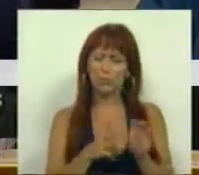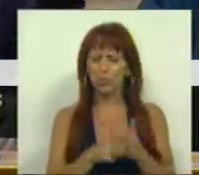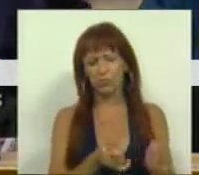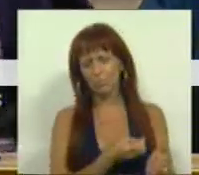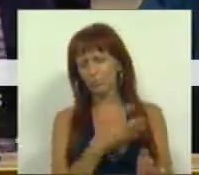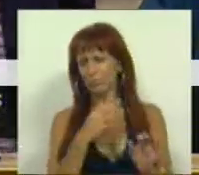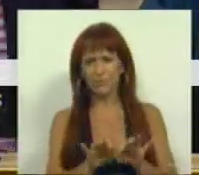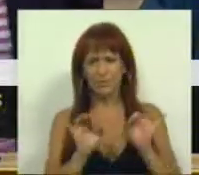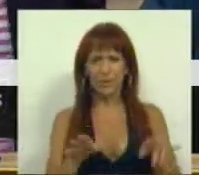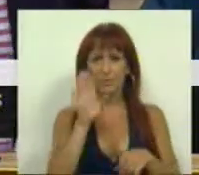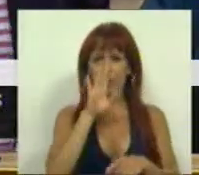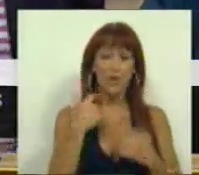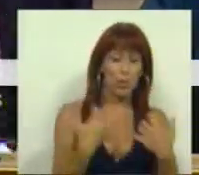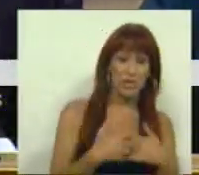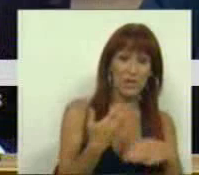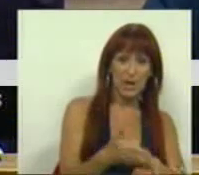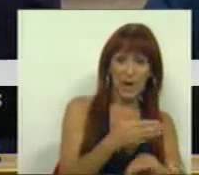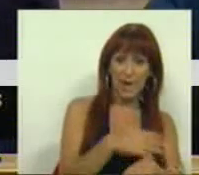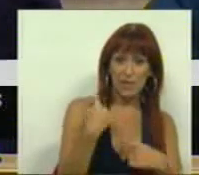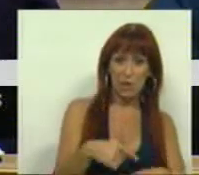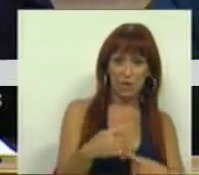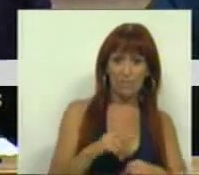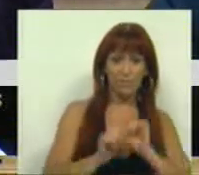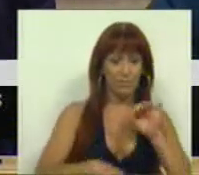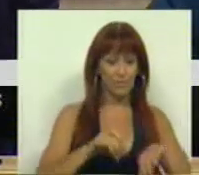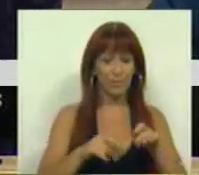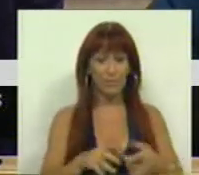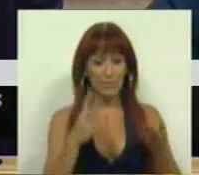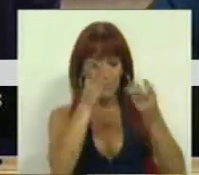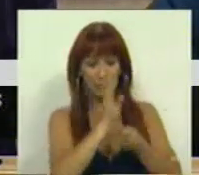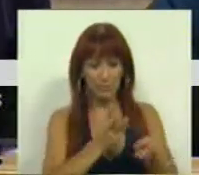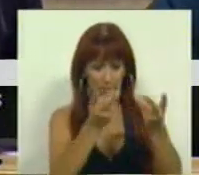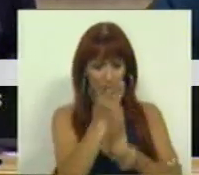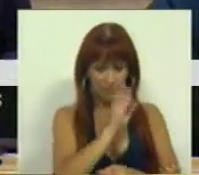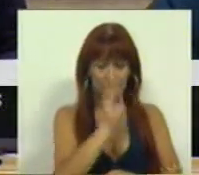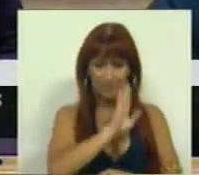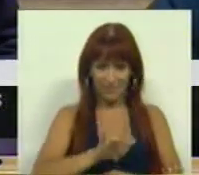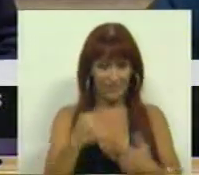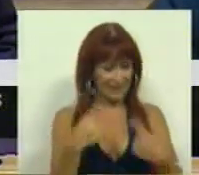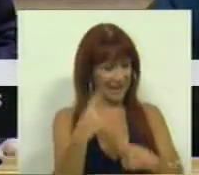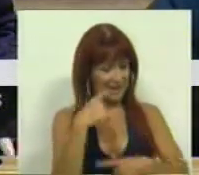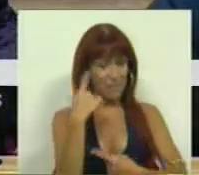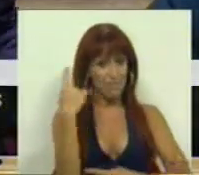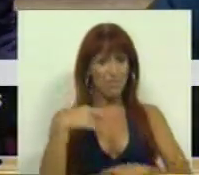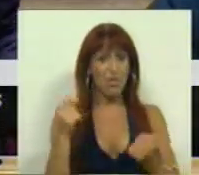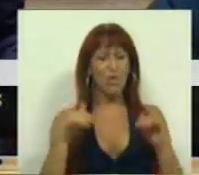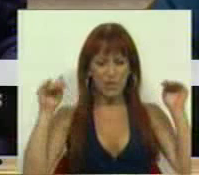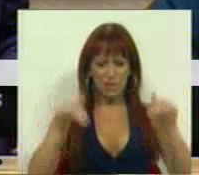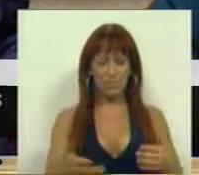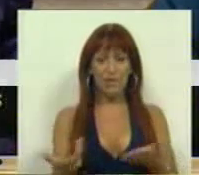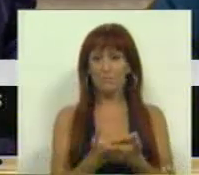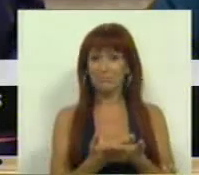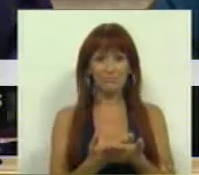resto se havia dúvidas sobre o que se está a passar a execução orçamental a está à vista para mostrar que retraindo a